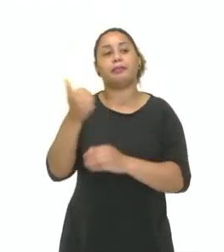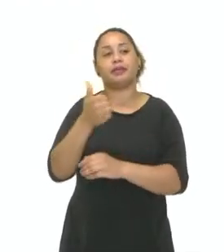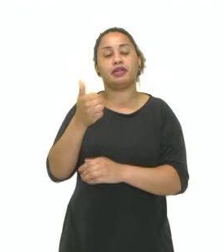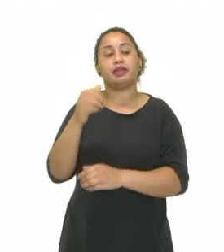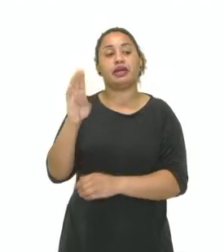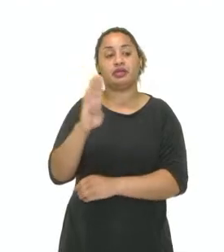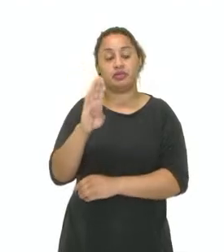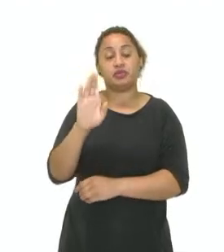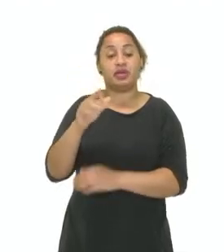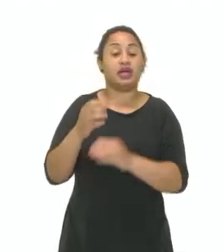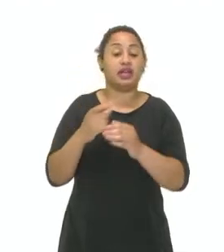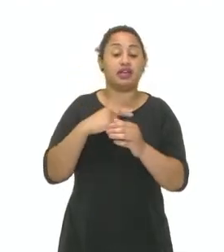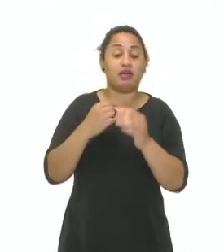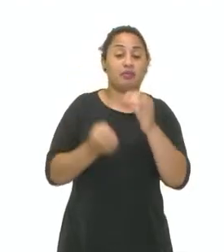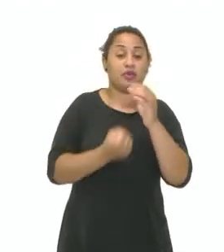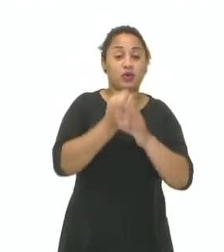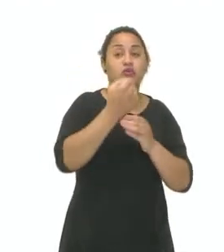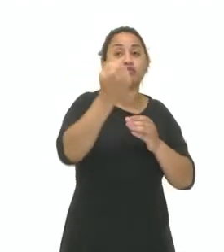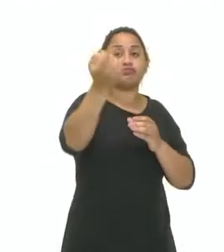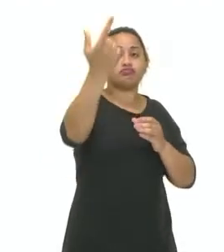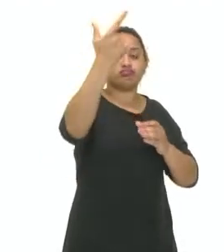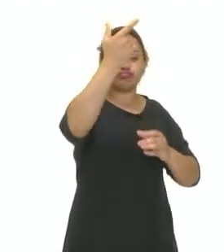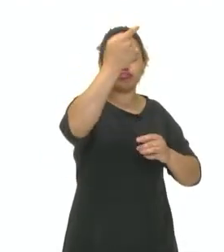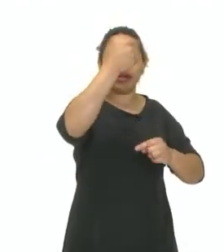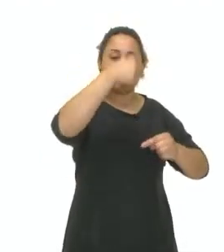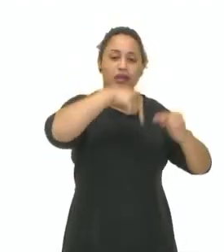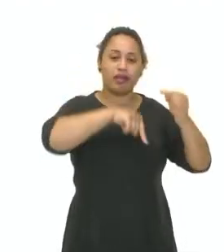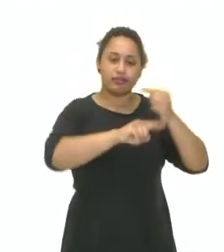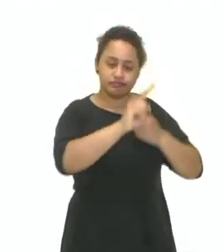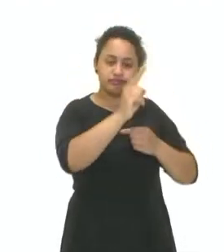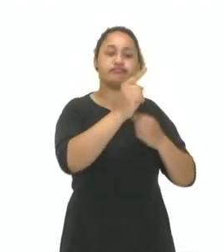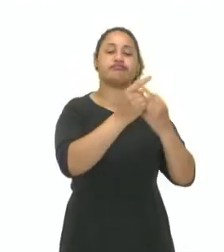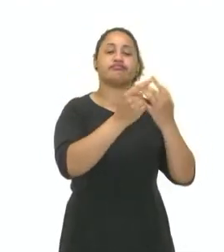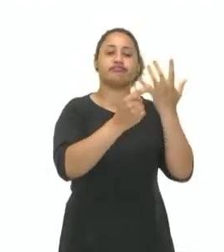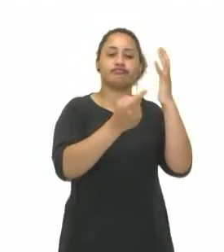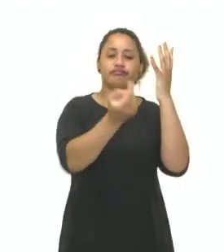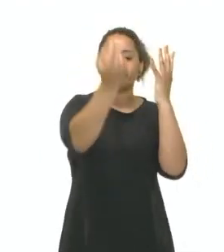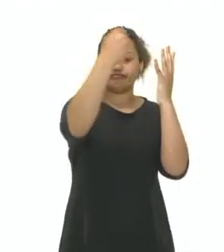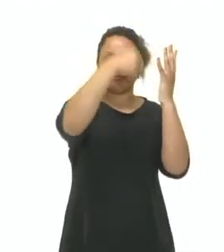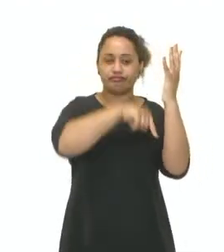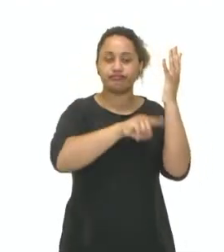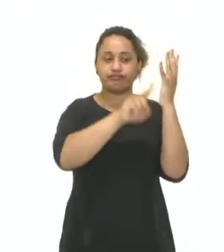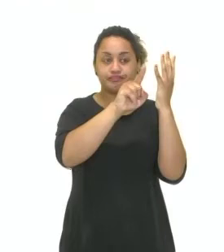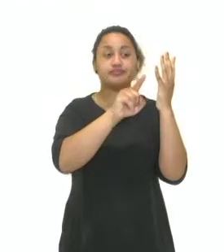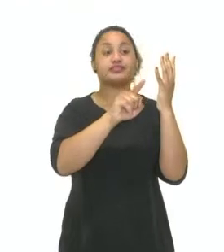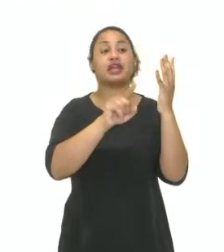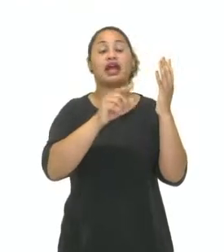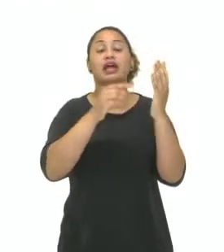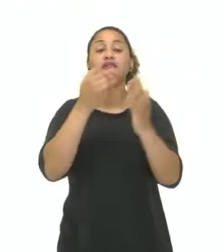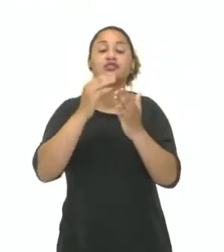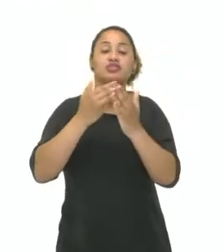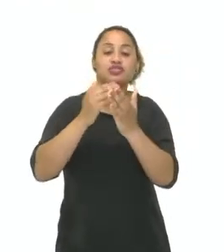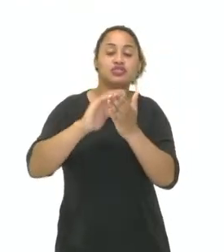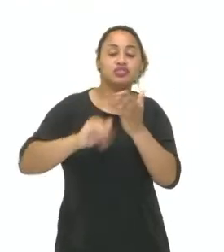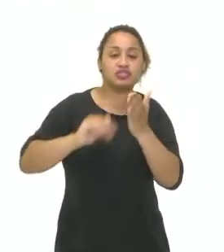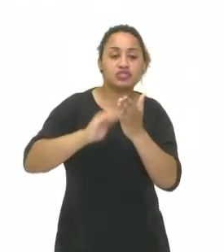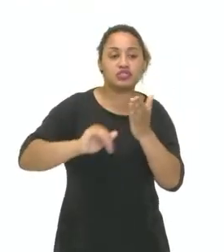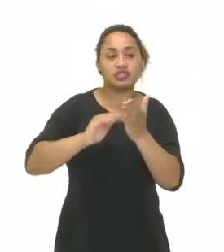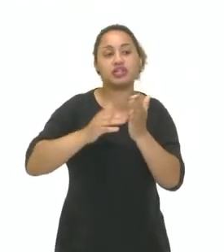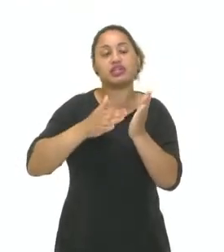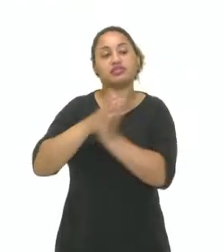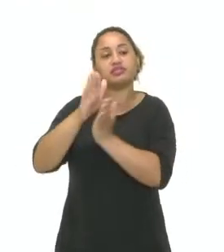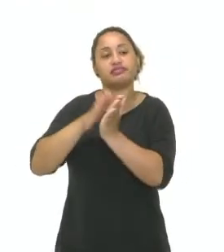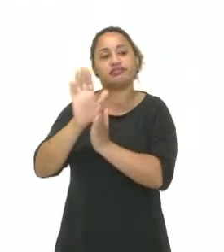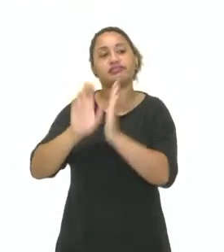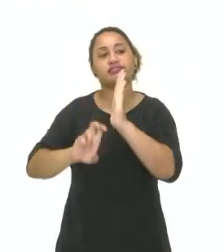orgânica produzida na fotossíntese, o total daquela matéria orgânica produzida, menos os gastos energéticos, como a respiração, por